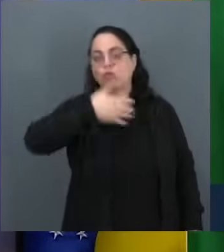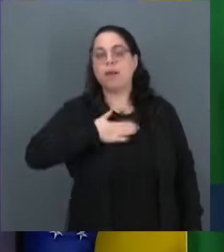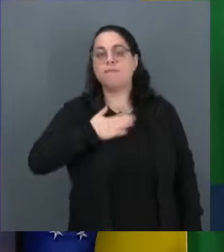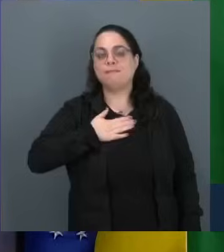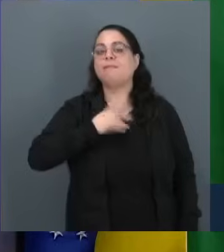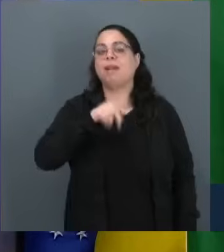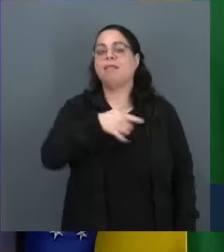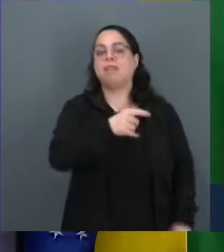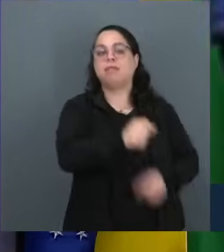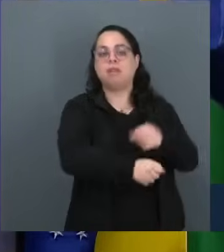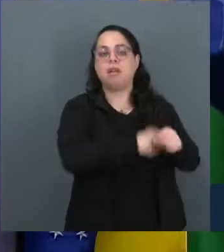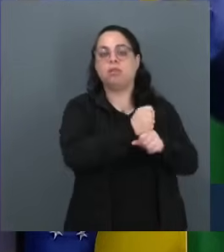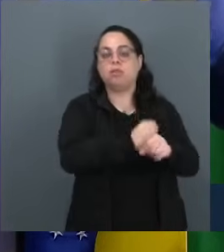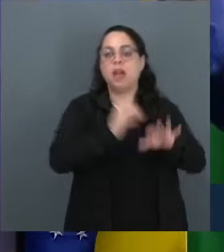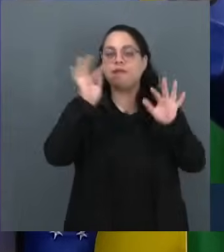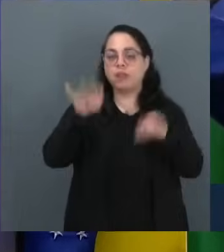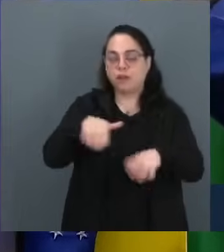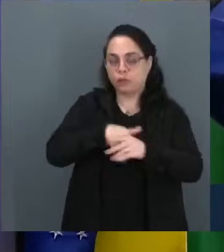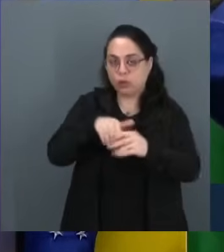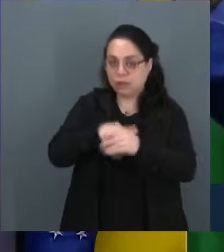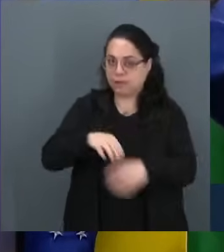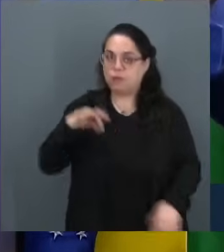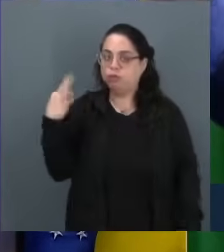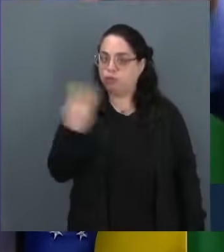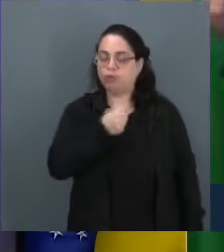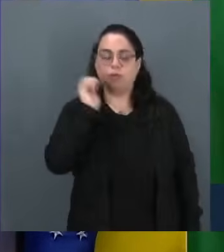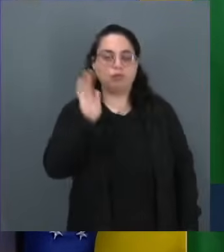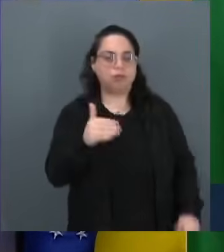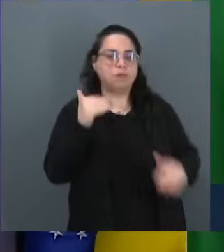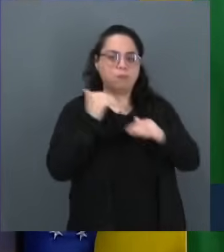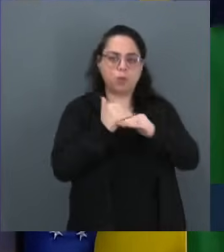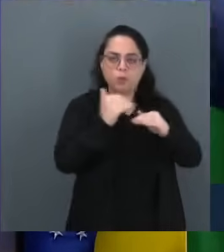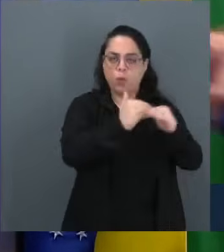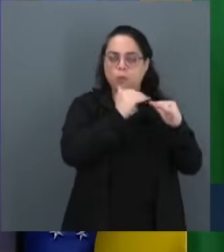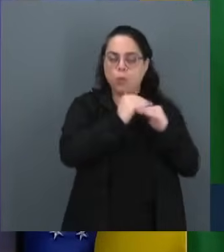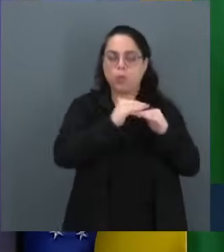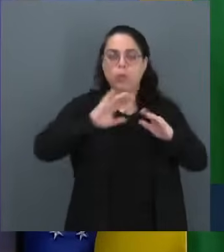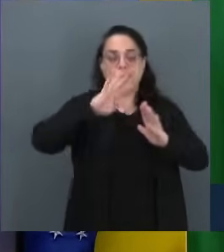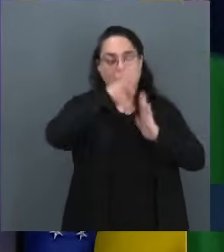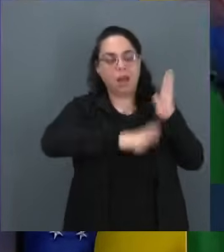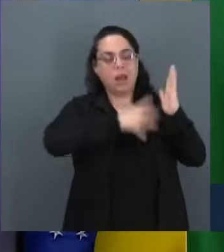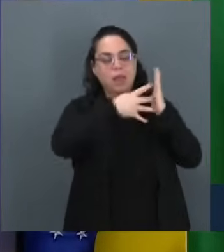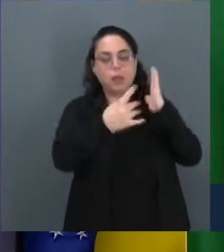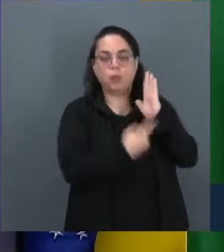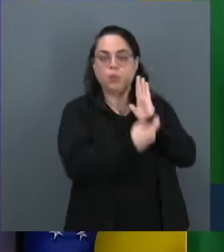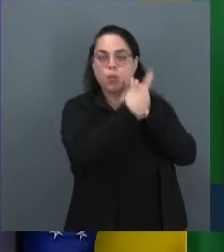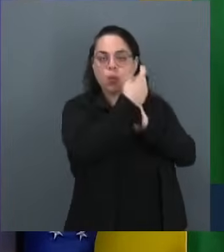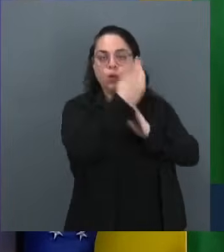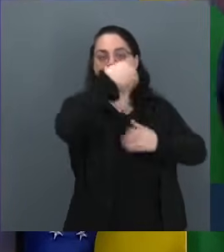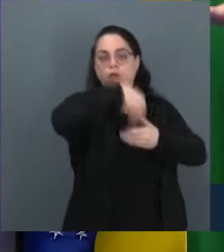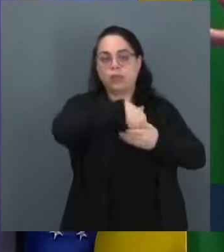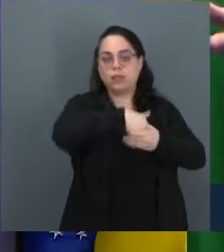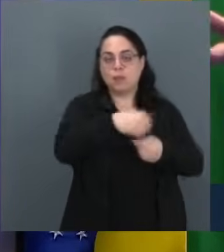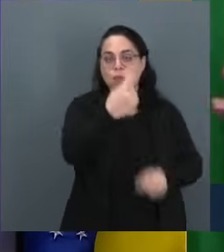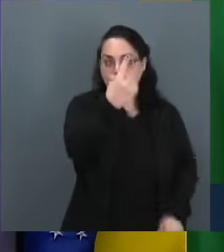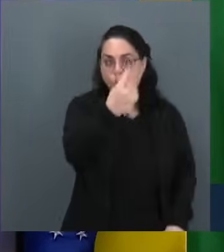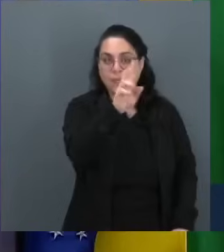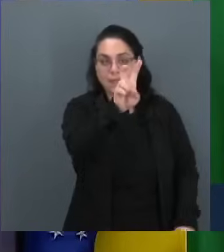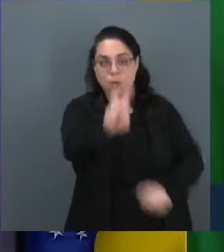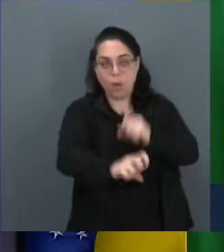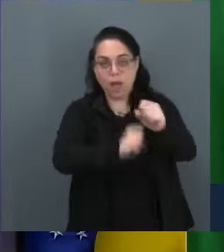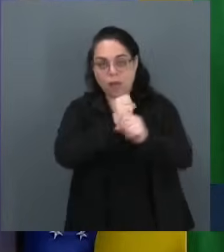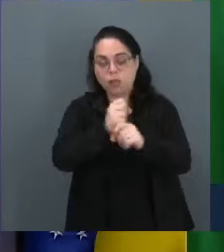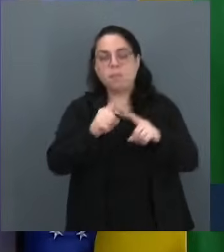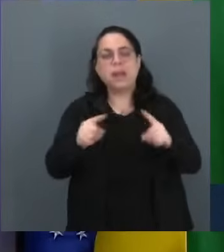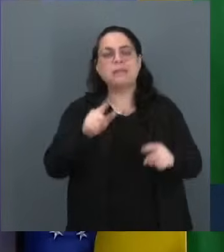O fim da reeleição, todo mundo concorda. O calendário único para uma eleição a cada 5 anos, todo mundo concorda. Agora,